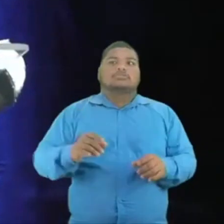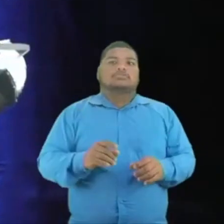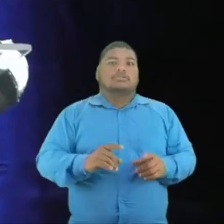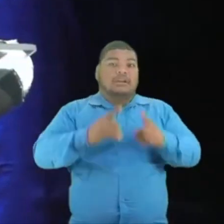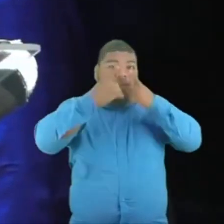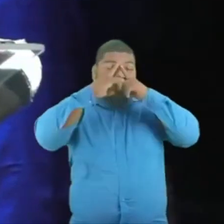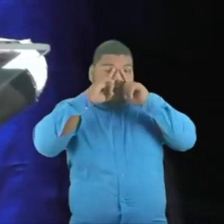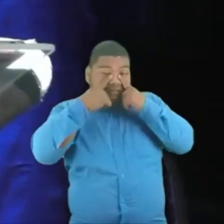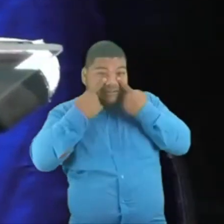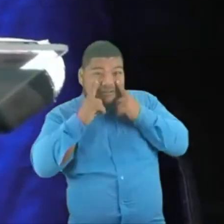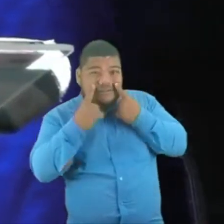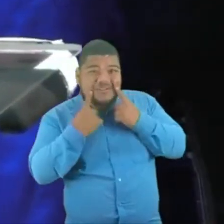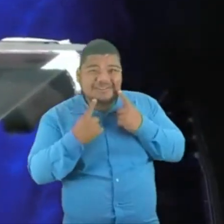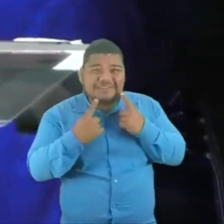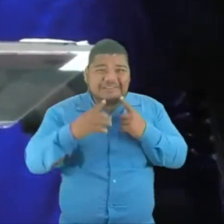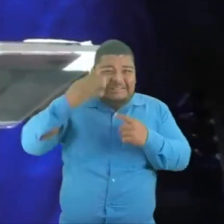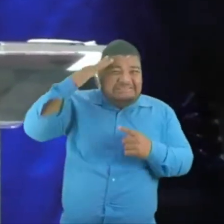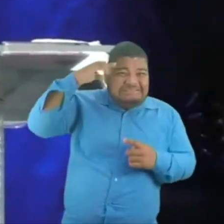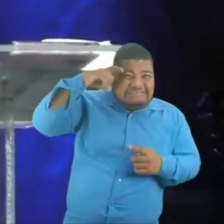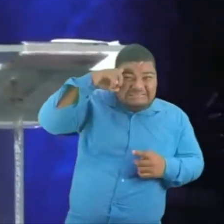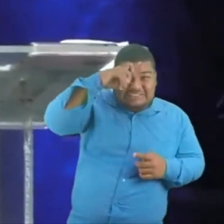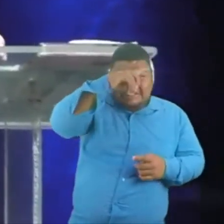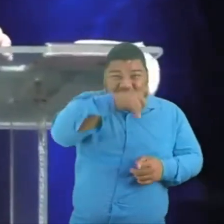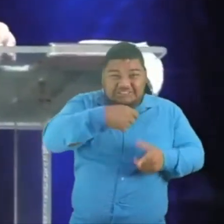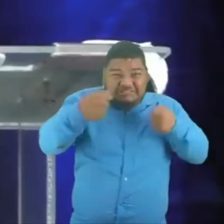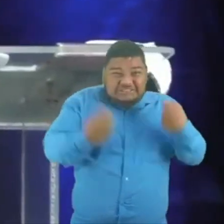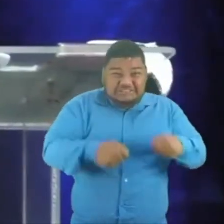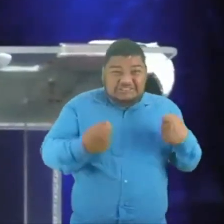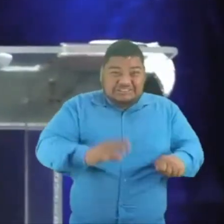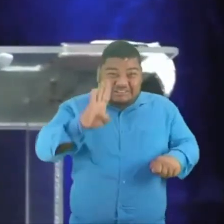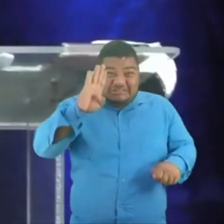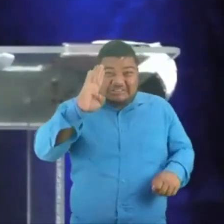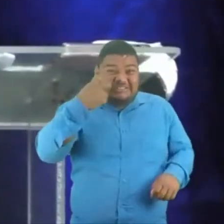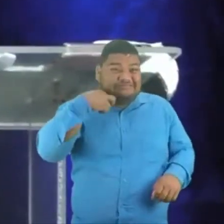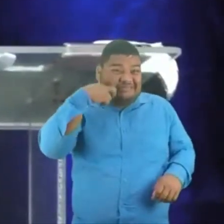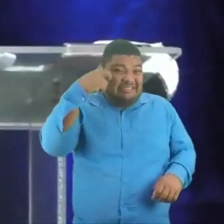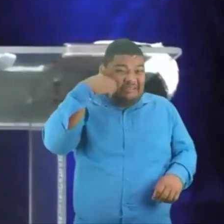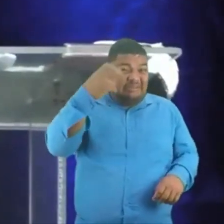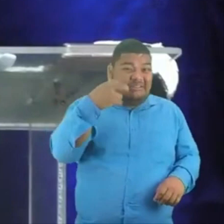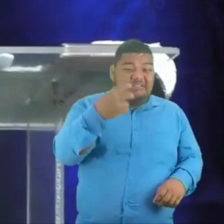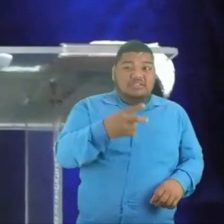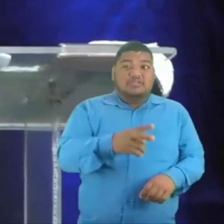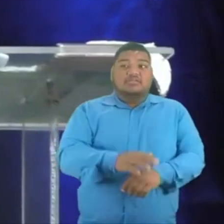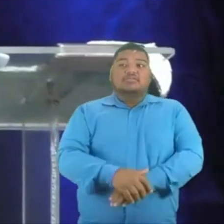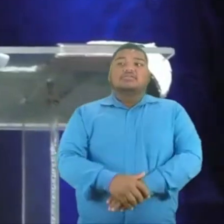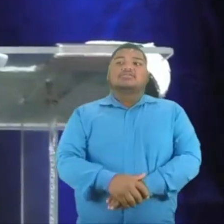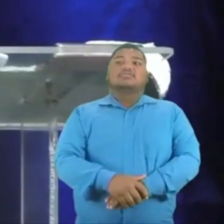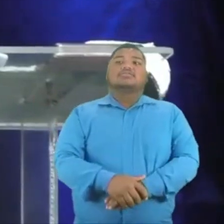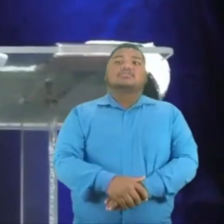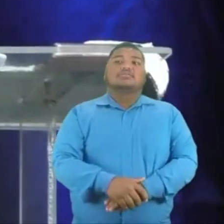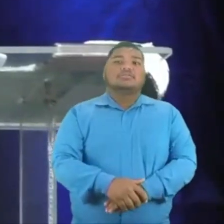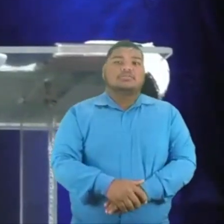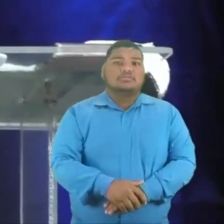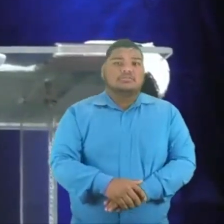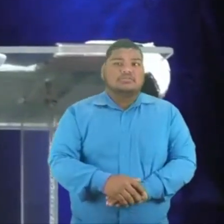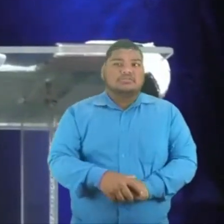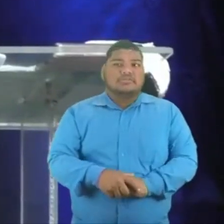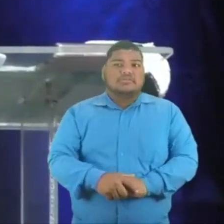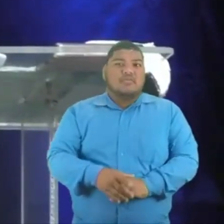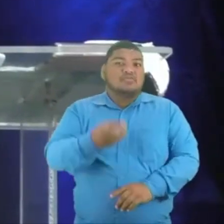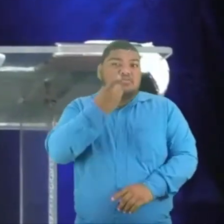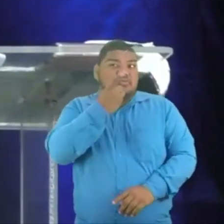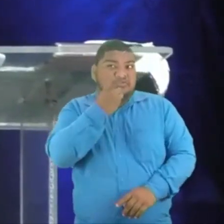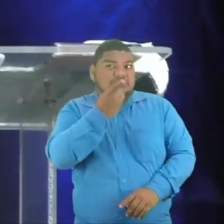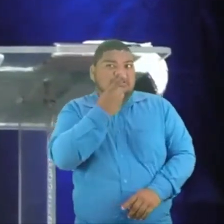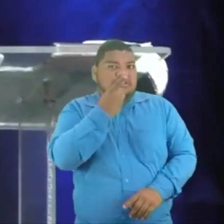lágrima derramada, cada sofrimento, cada vergonha que você passou, cada humilhação. Um dia vai